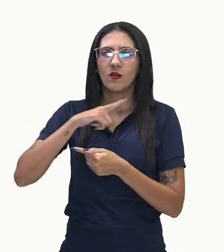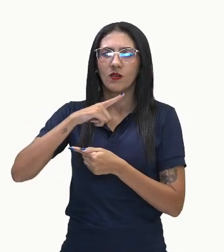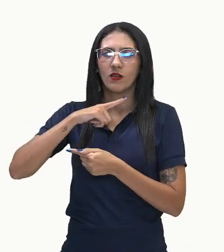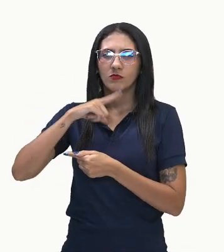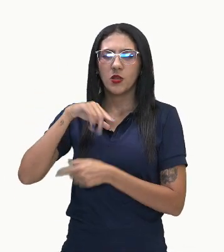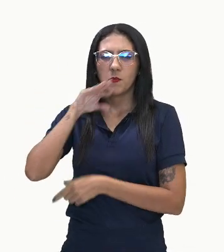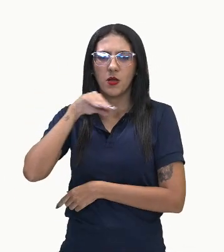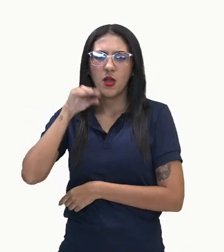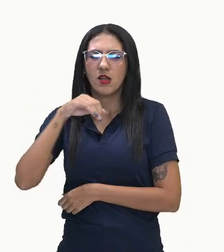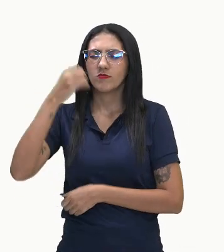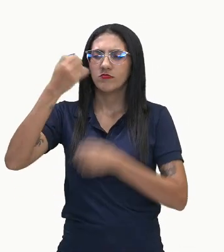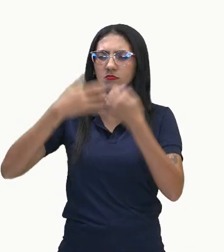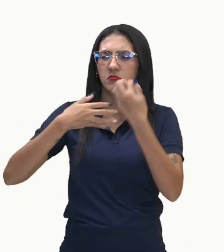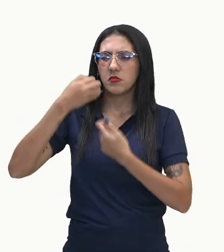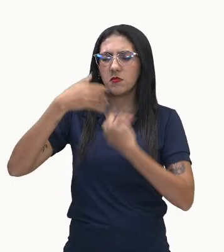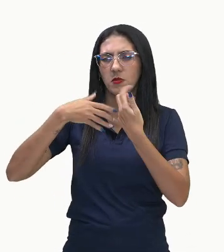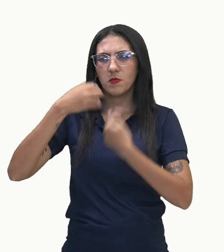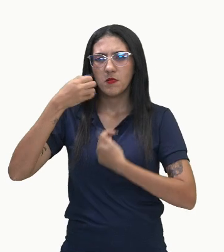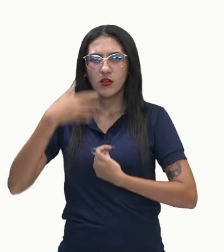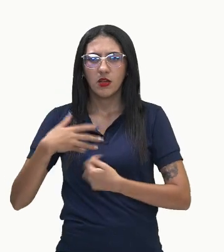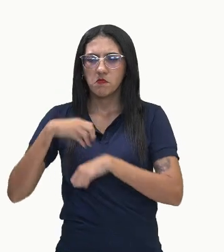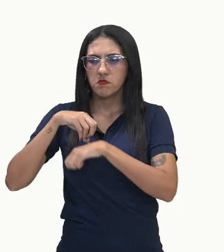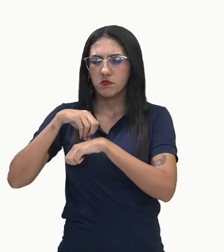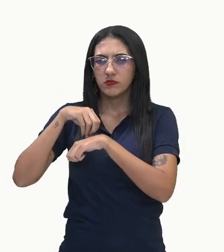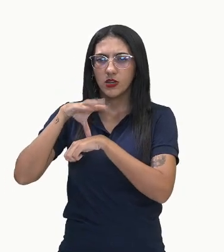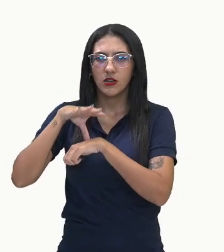da oralidade,